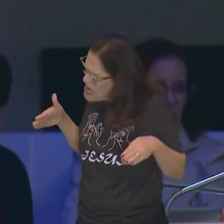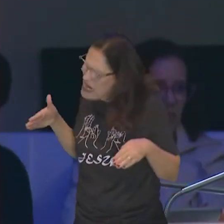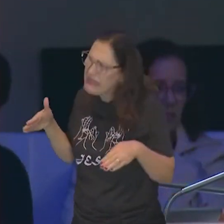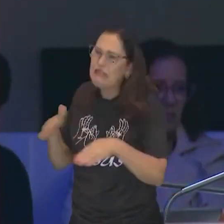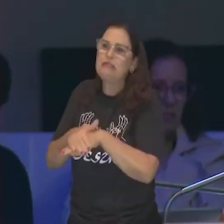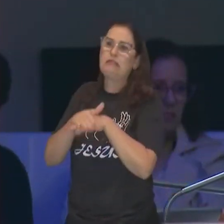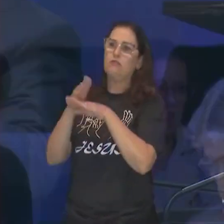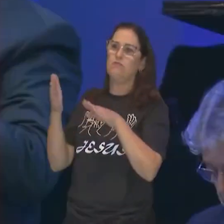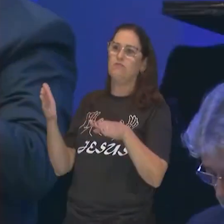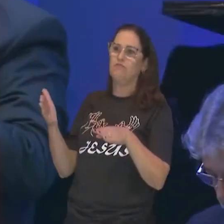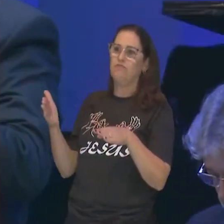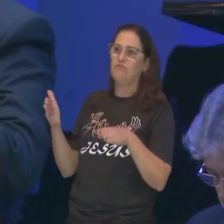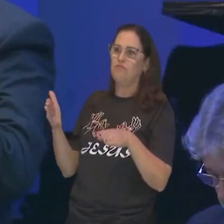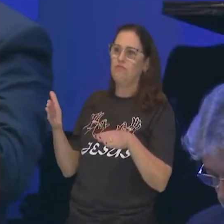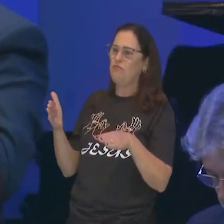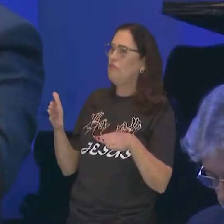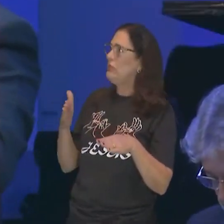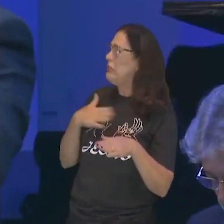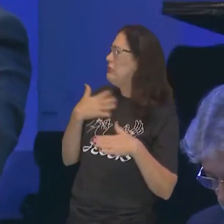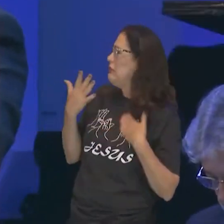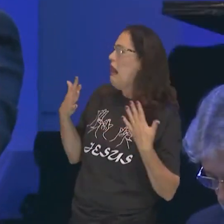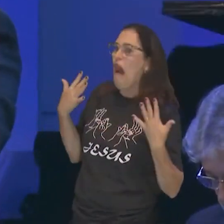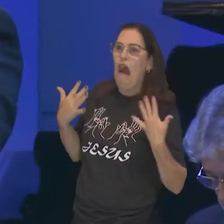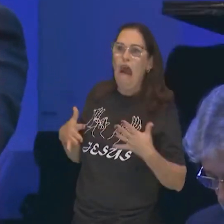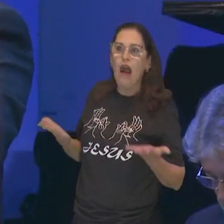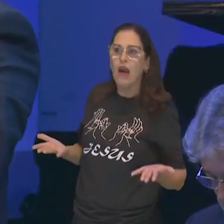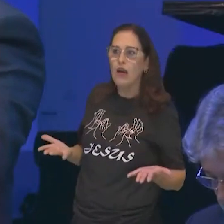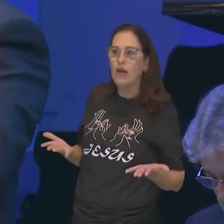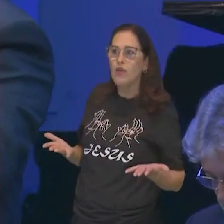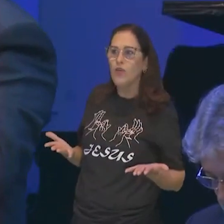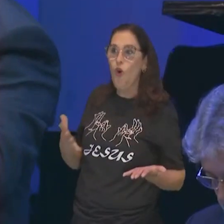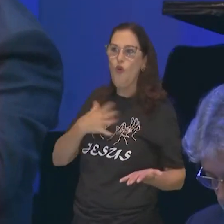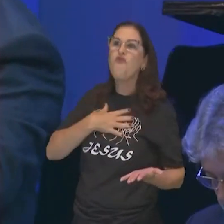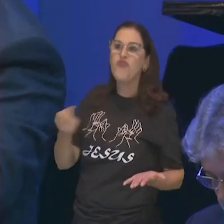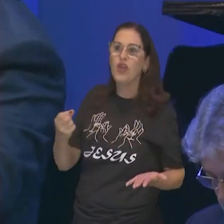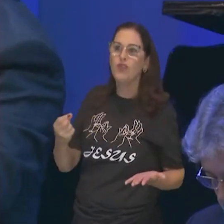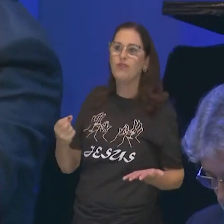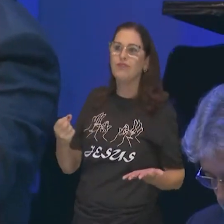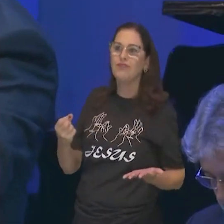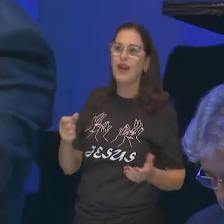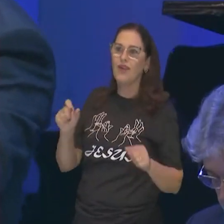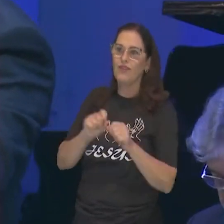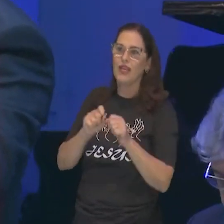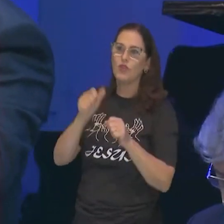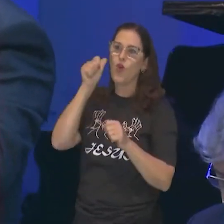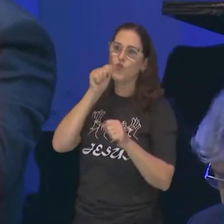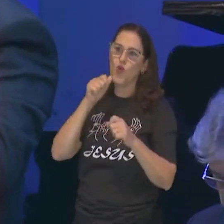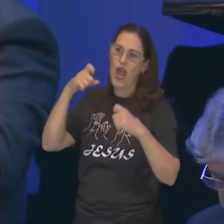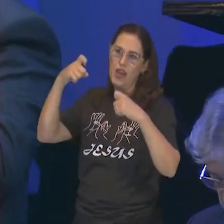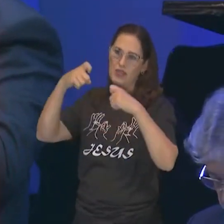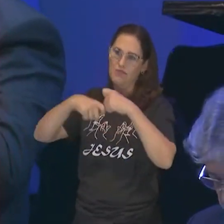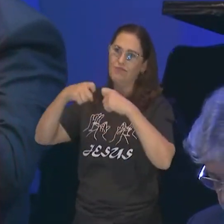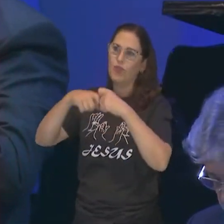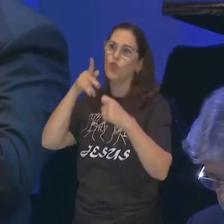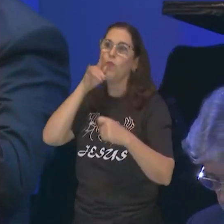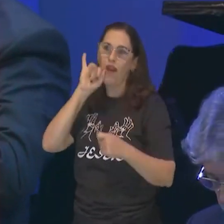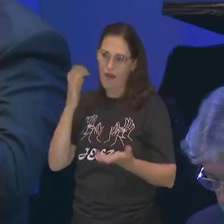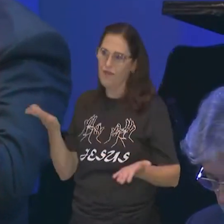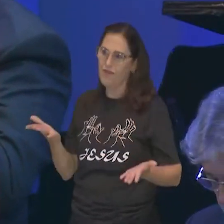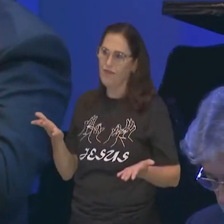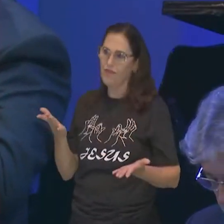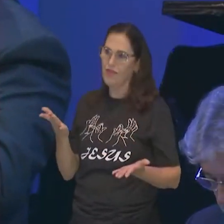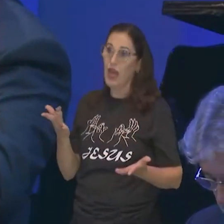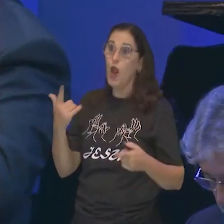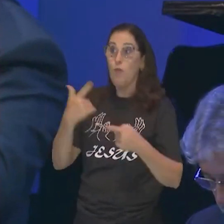uma profunda aberração, aquilo que Absalão fez com as mulheres de Davi. Porque você fez